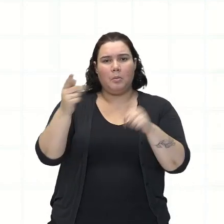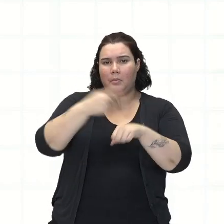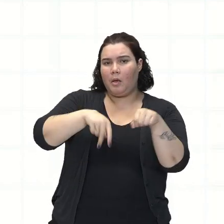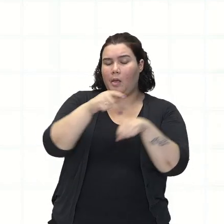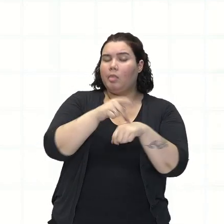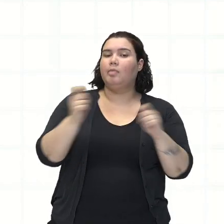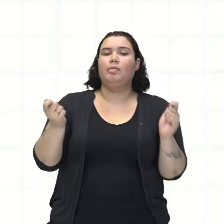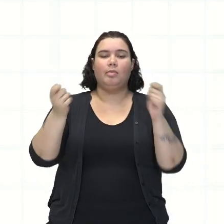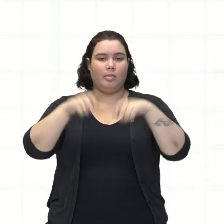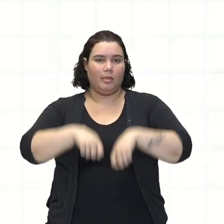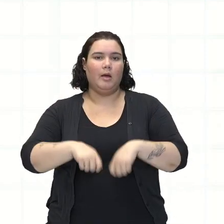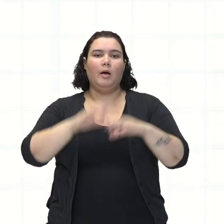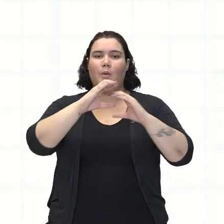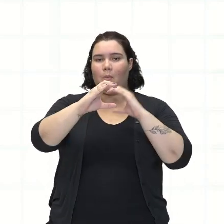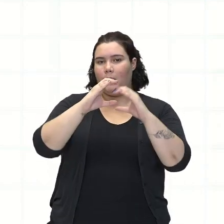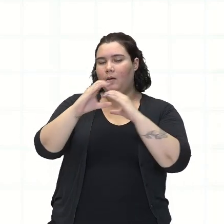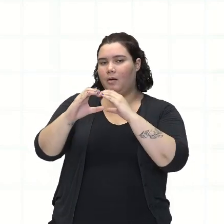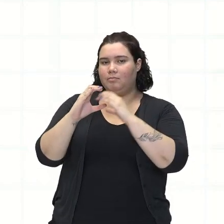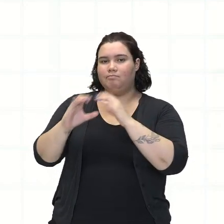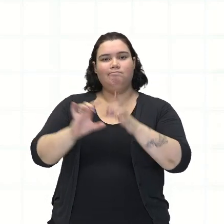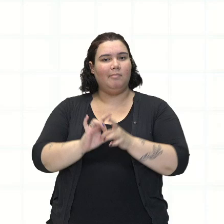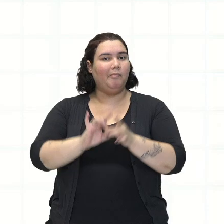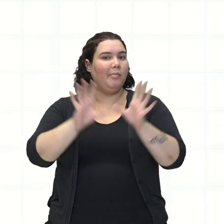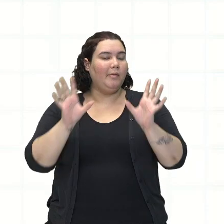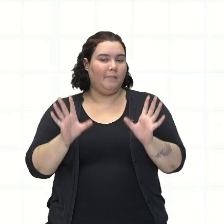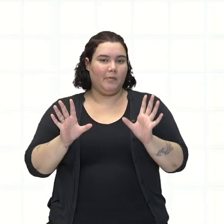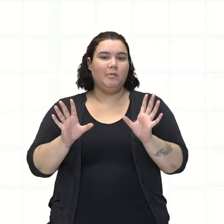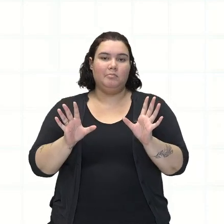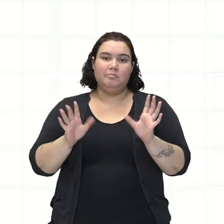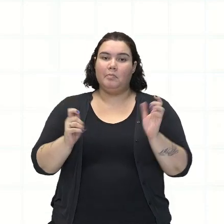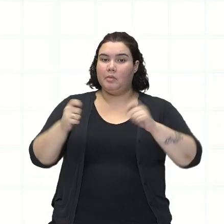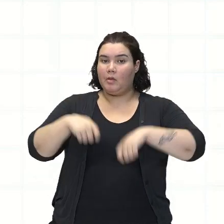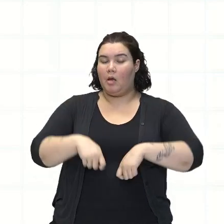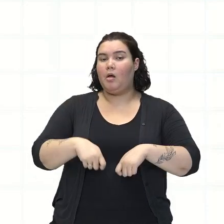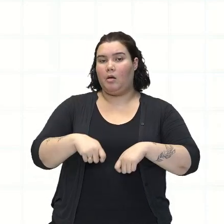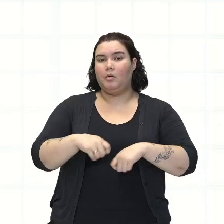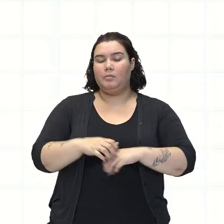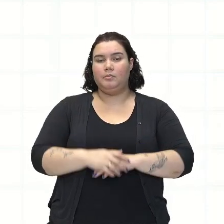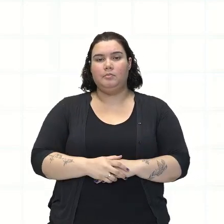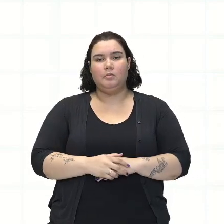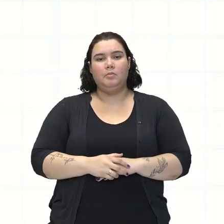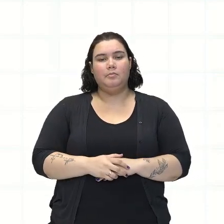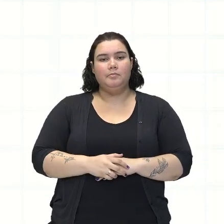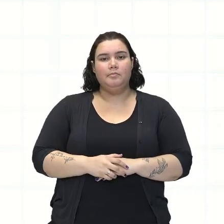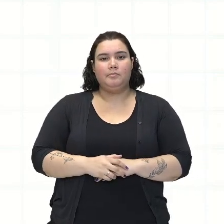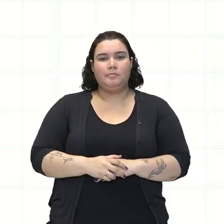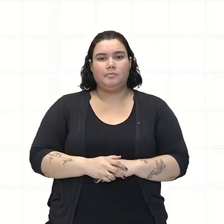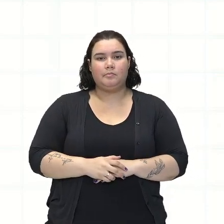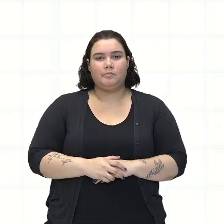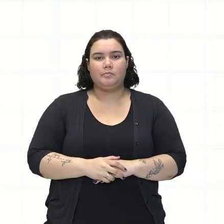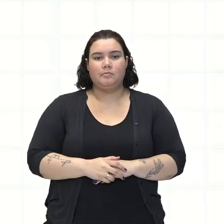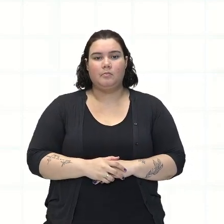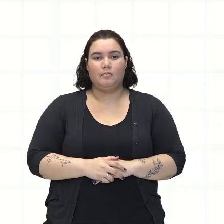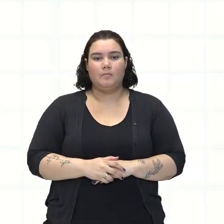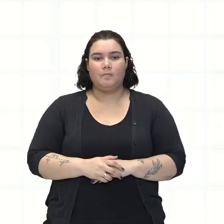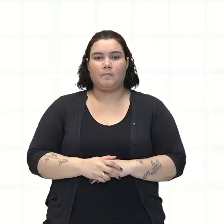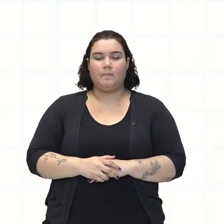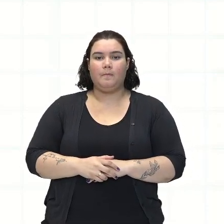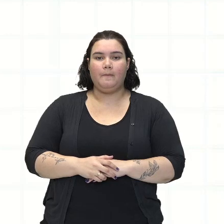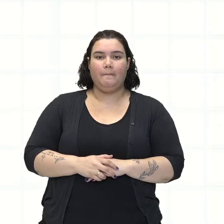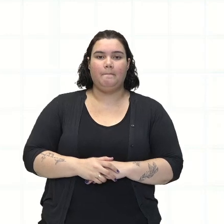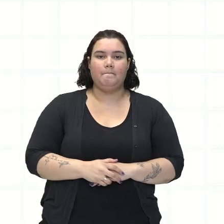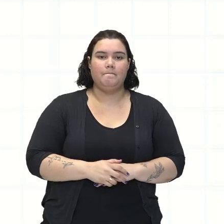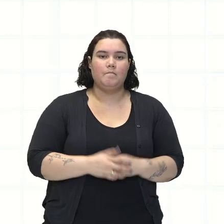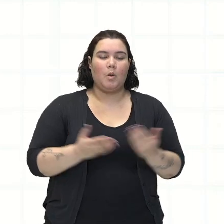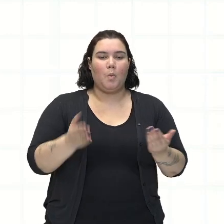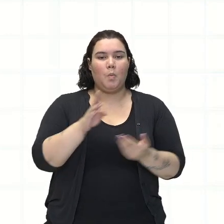podem se comunicar se há o impedimento da língua. Justamente por meio da